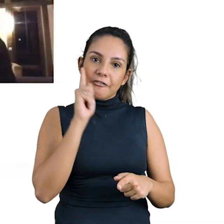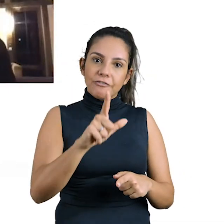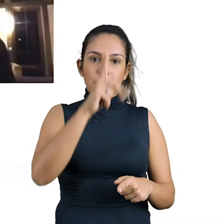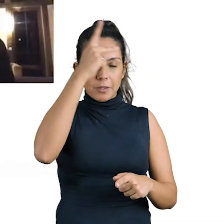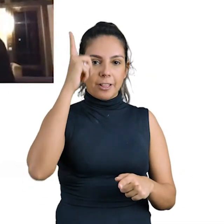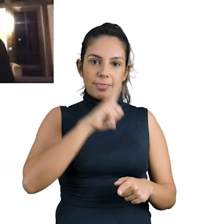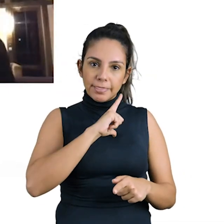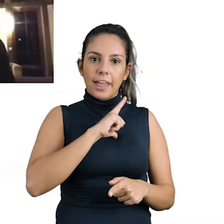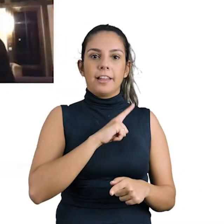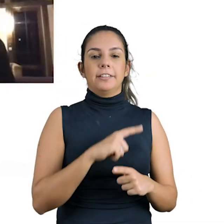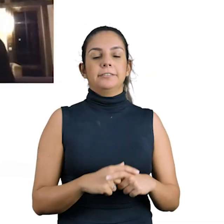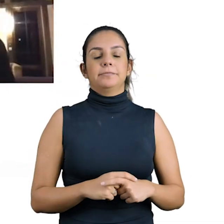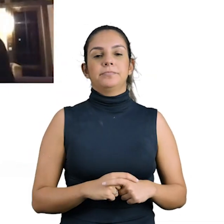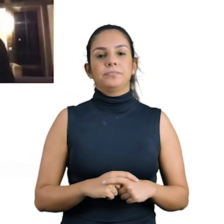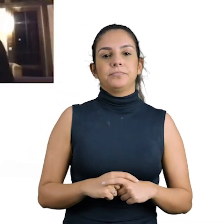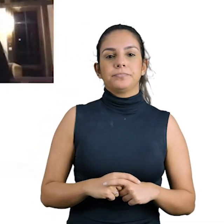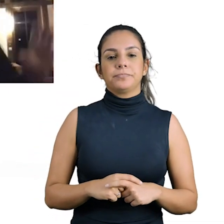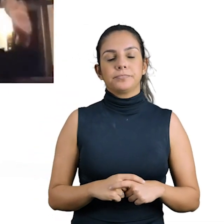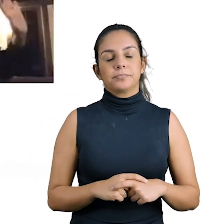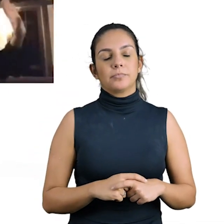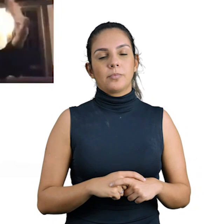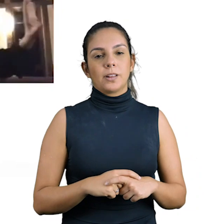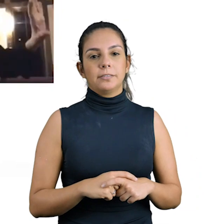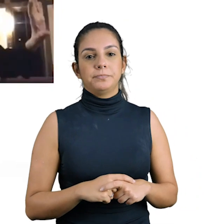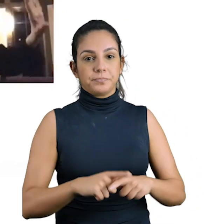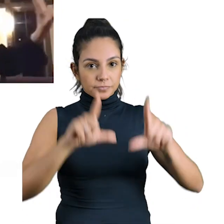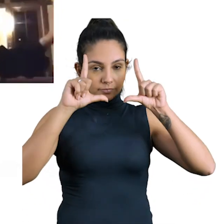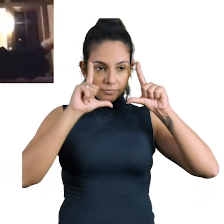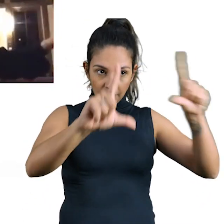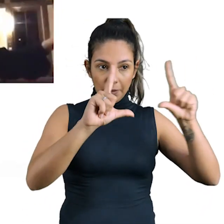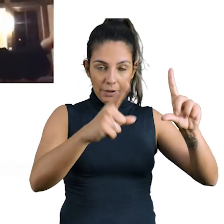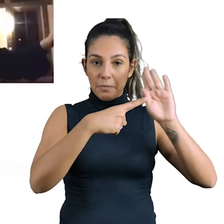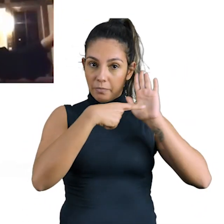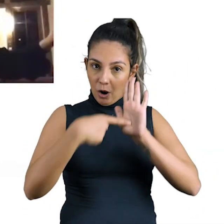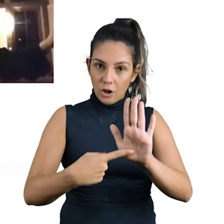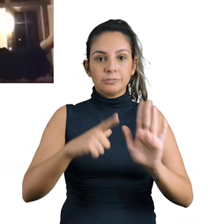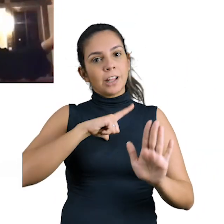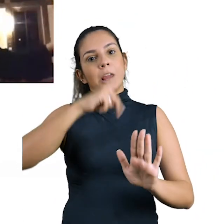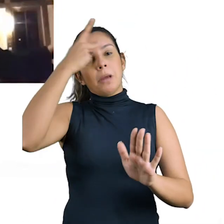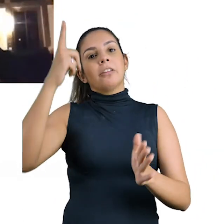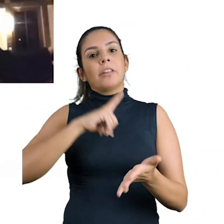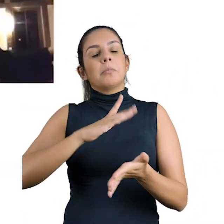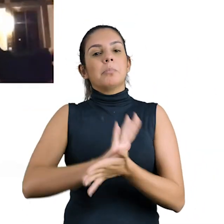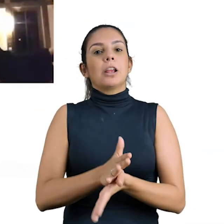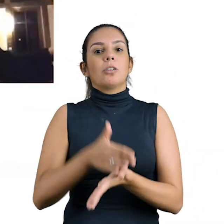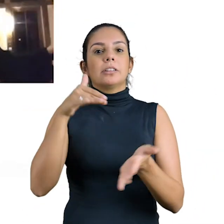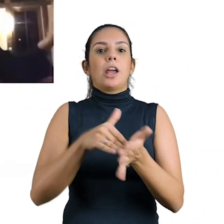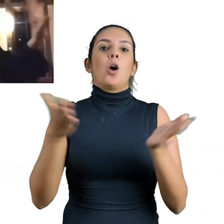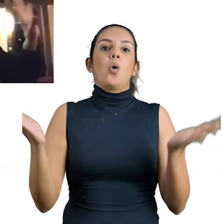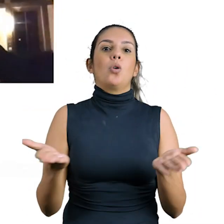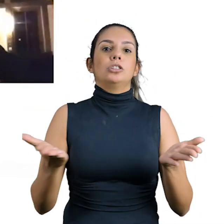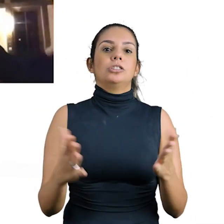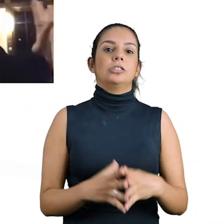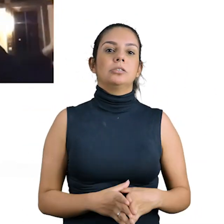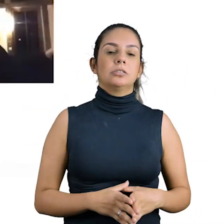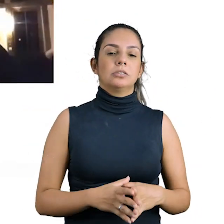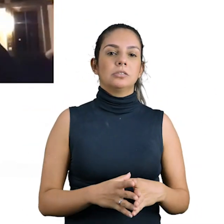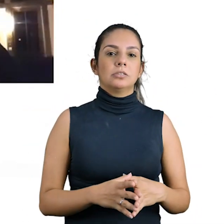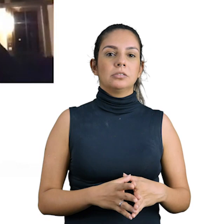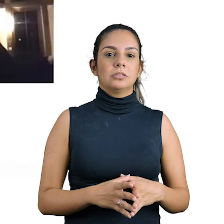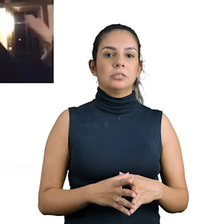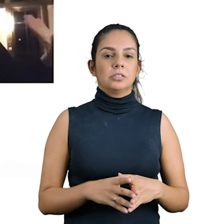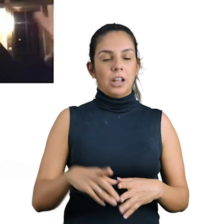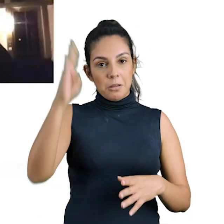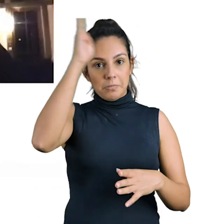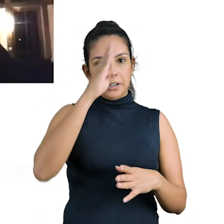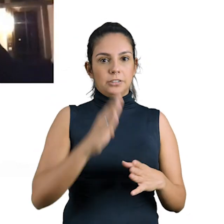burlá-la, concorda? Concordo. Então, essas placas do lado dos elevadores são a prova real do racismo